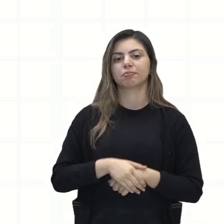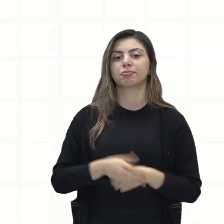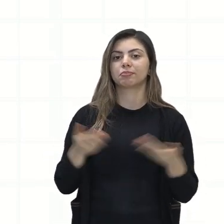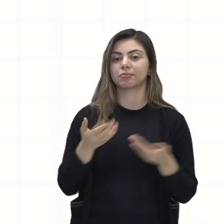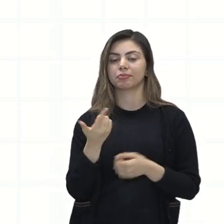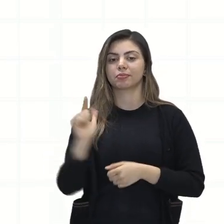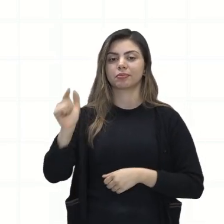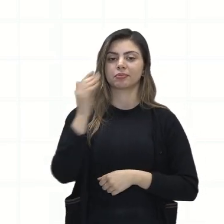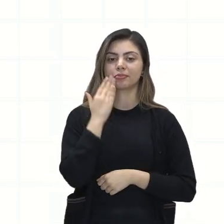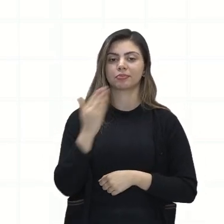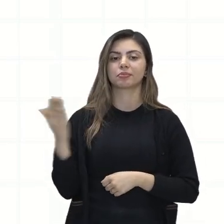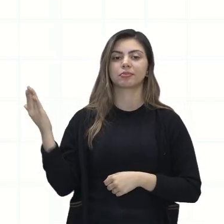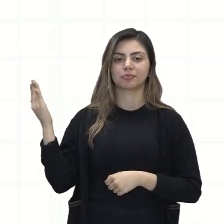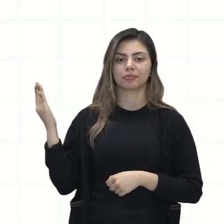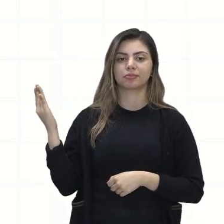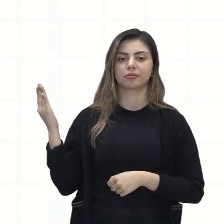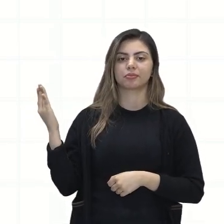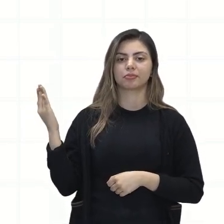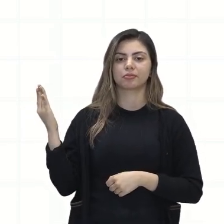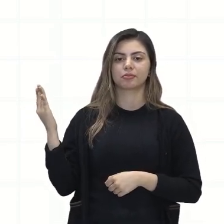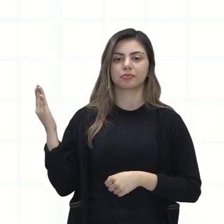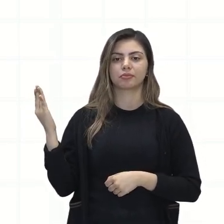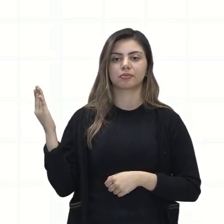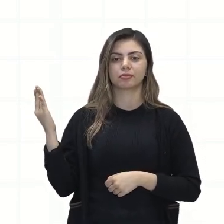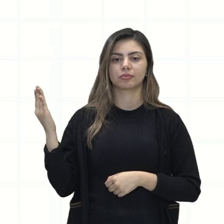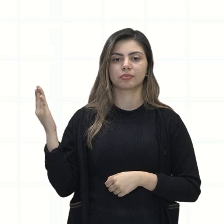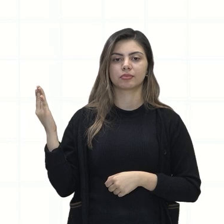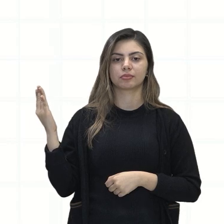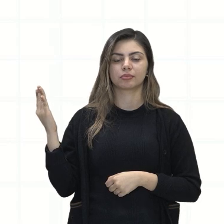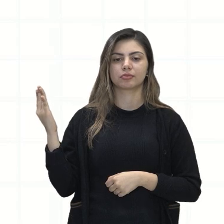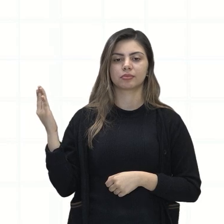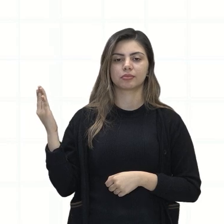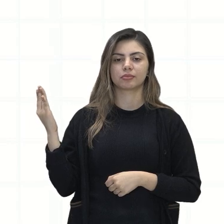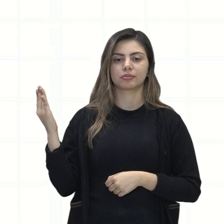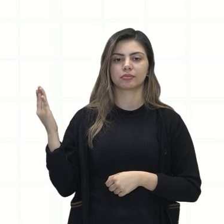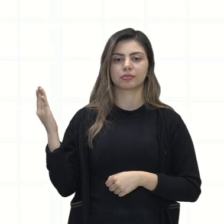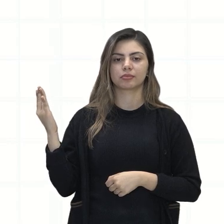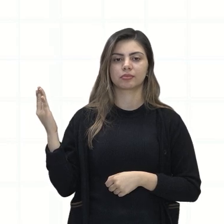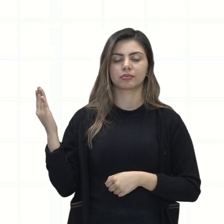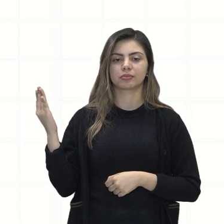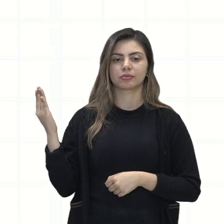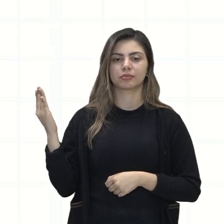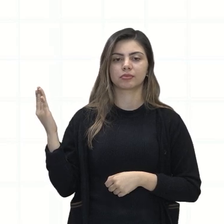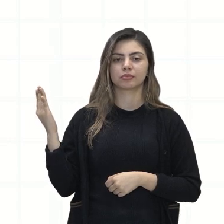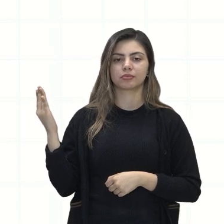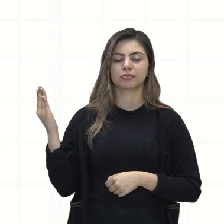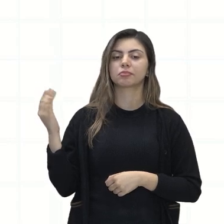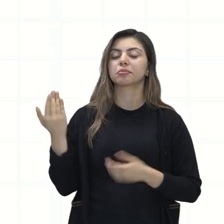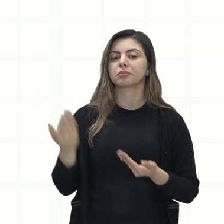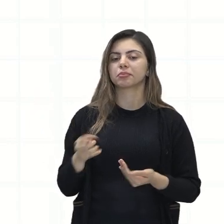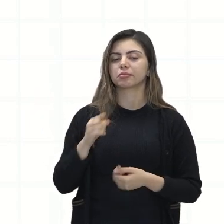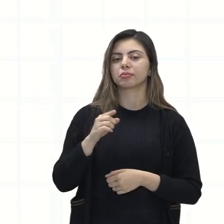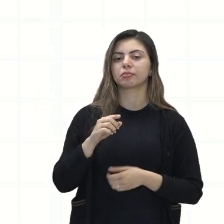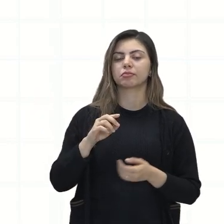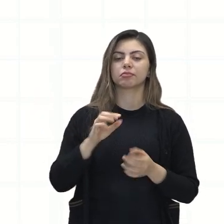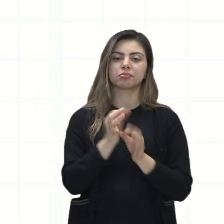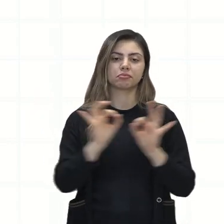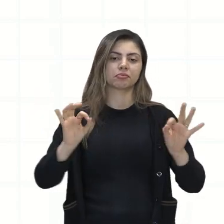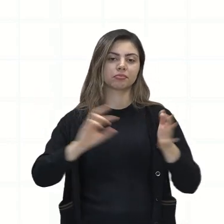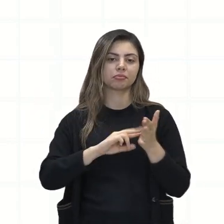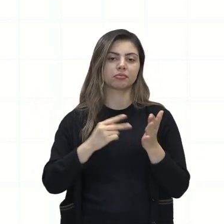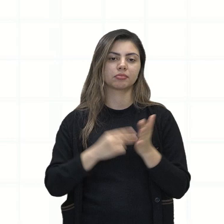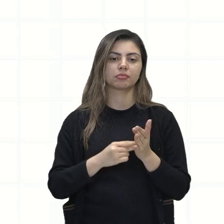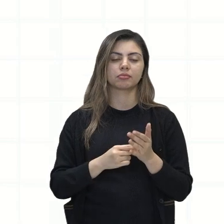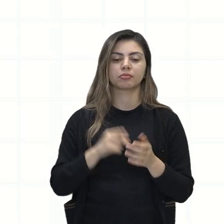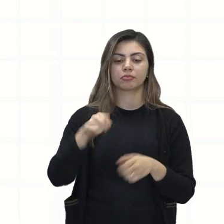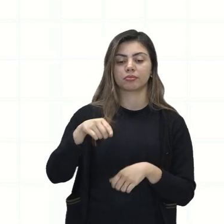próximo. The students who won the competition are from our school. Então, os alunos que, estou